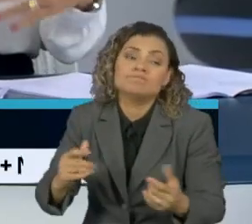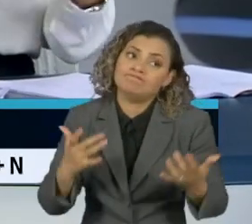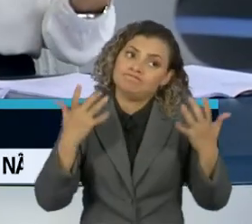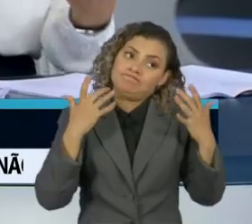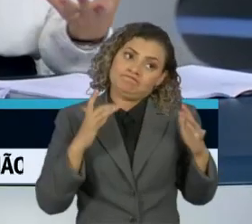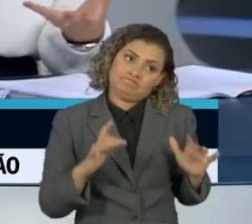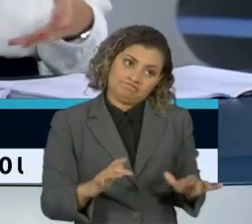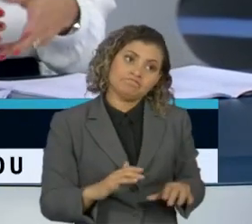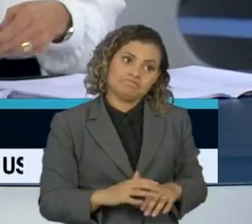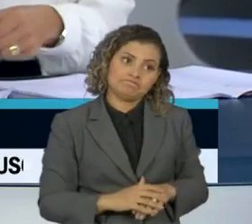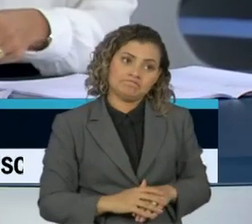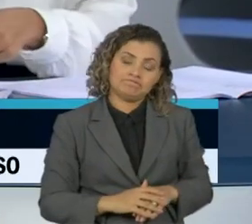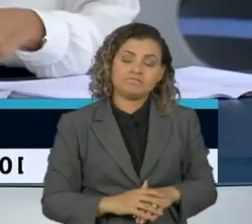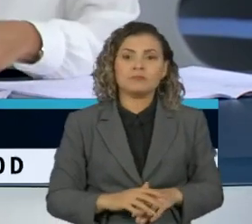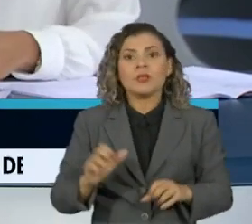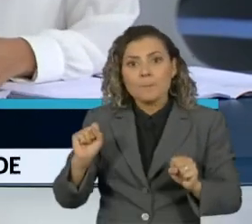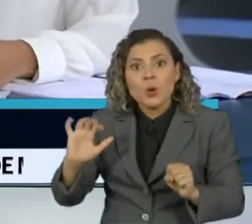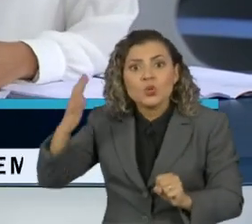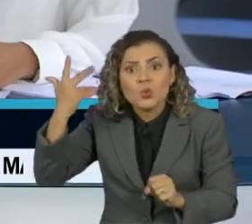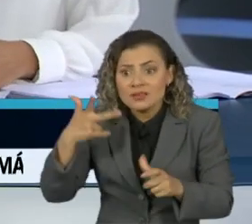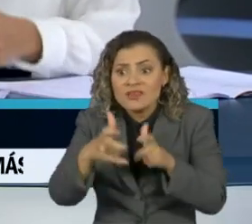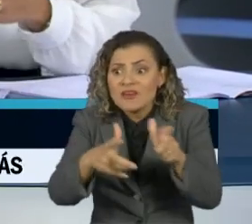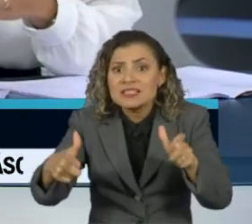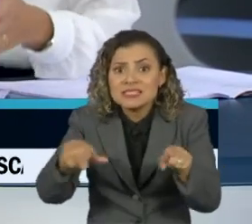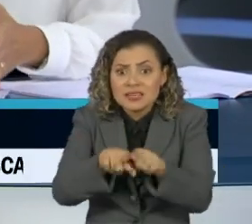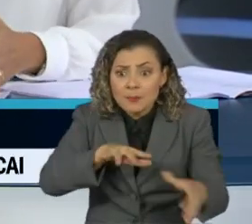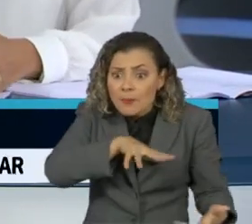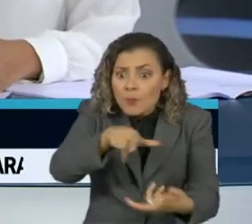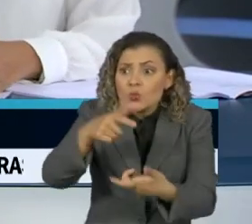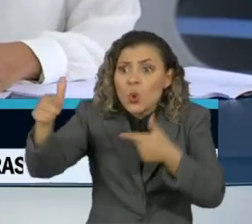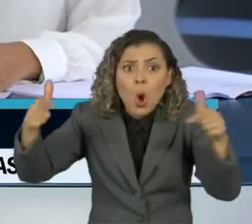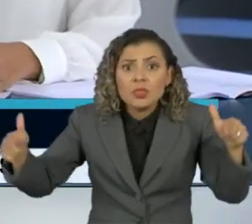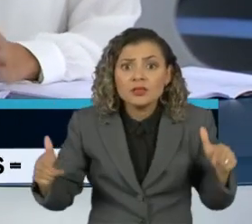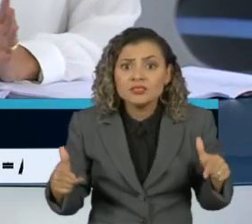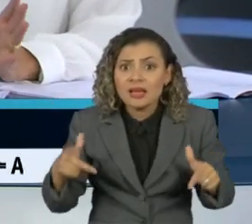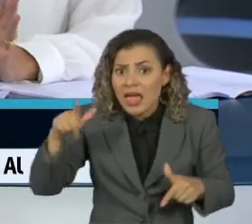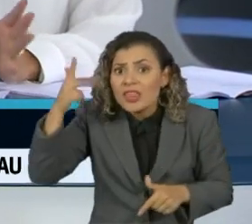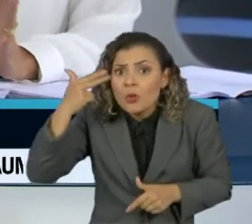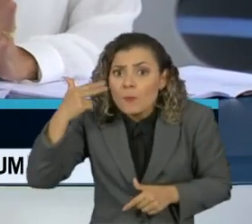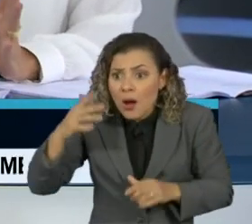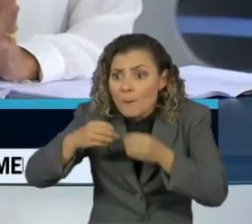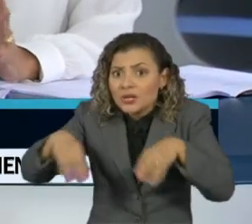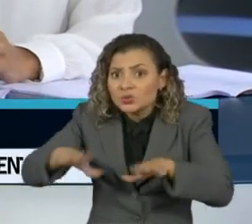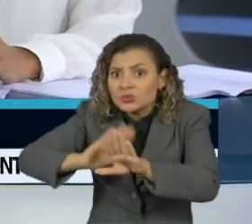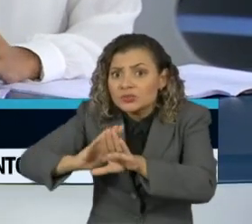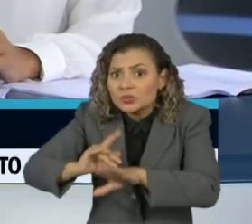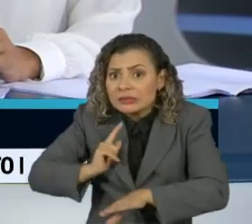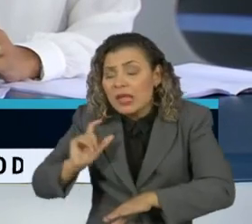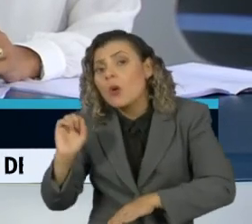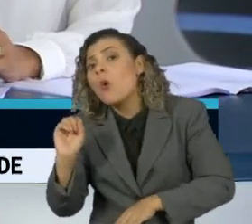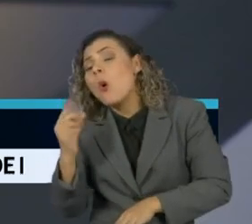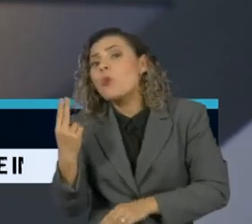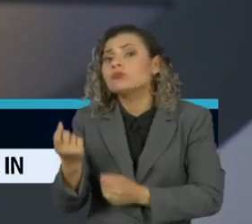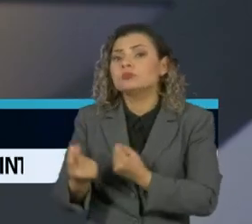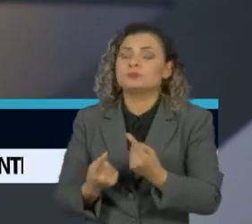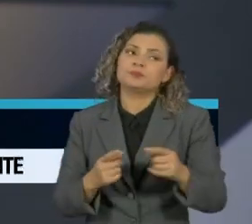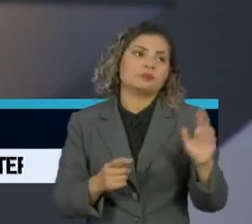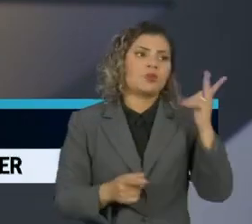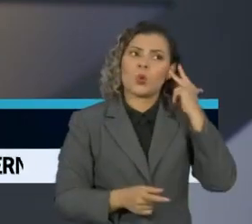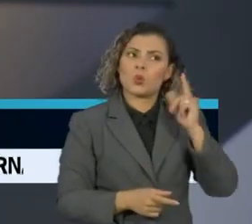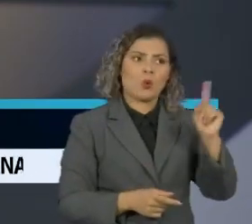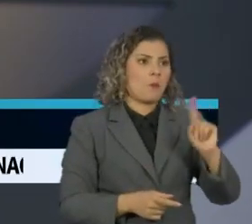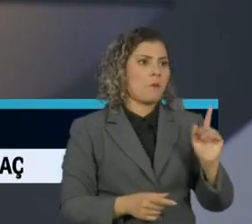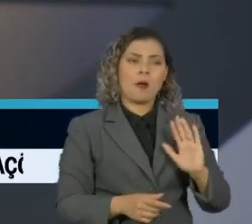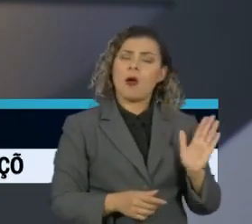acontecer também com outras vacinas que estão sendo desenvolvidas pelo mundo é comum é o mais raro não é comum